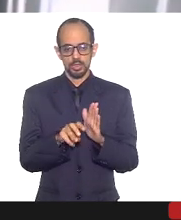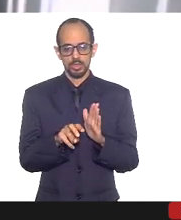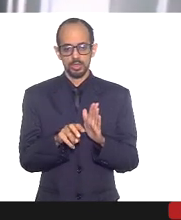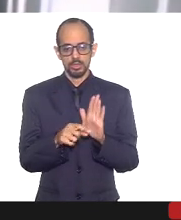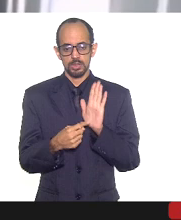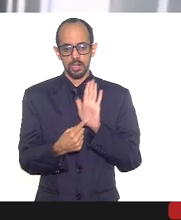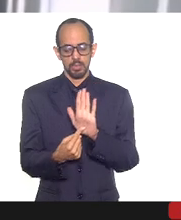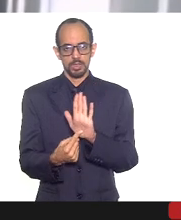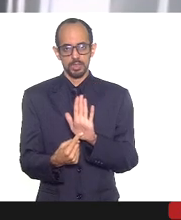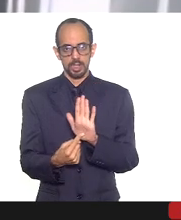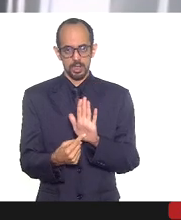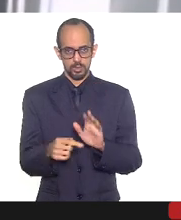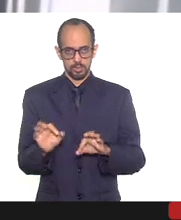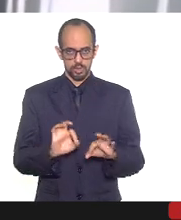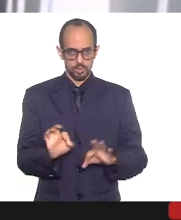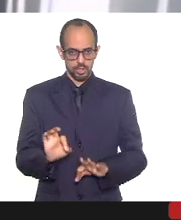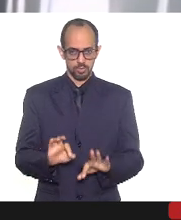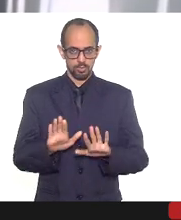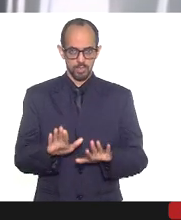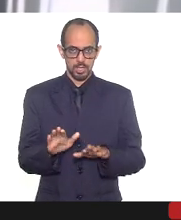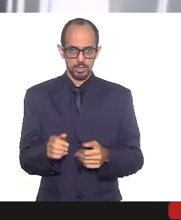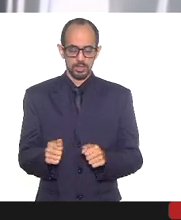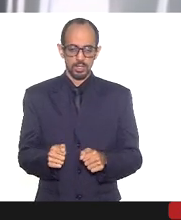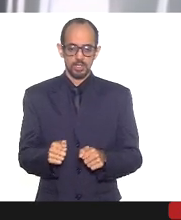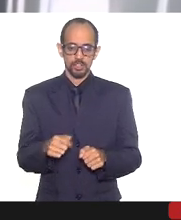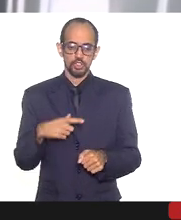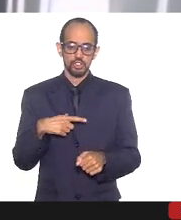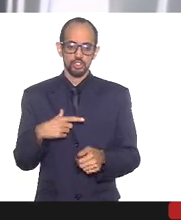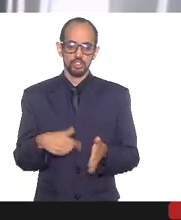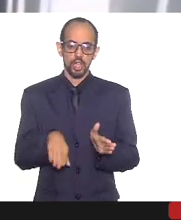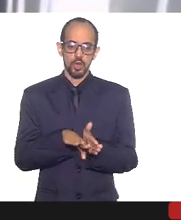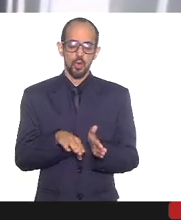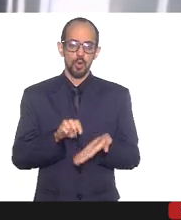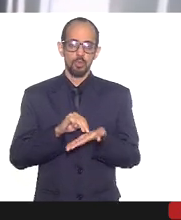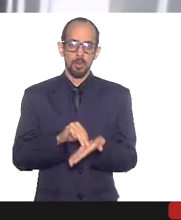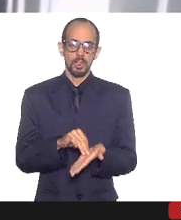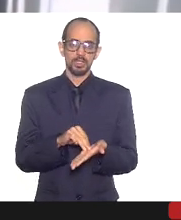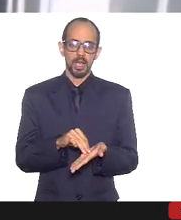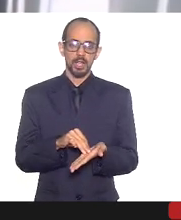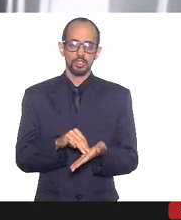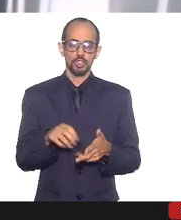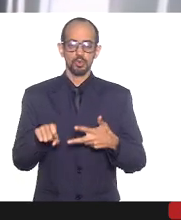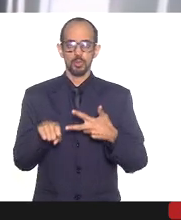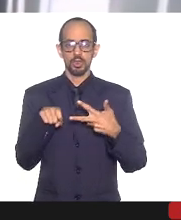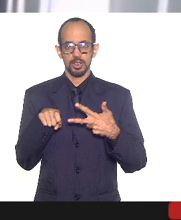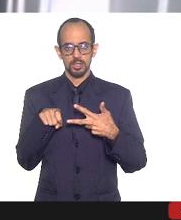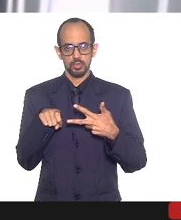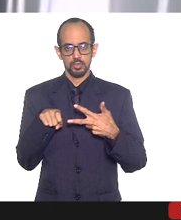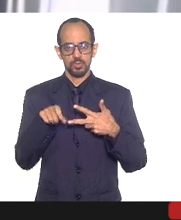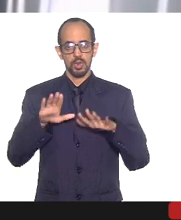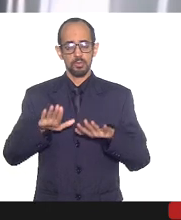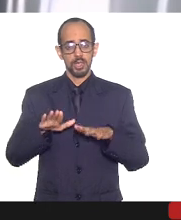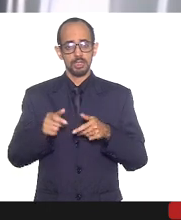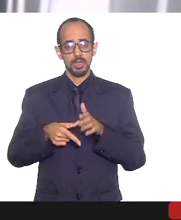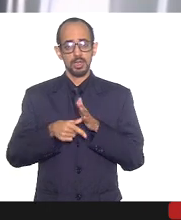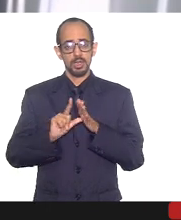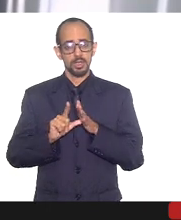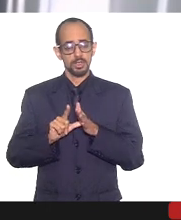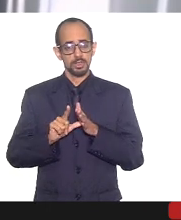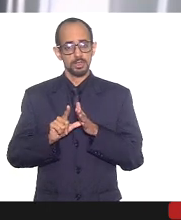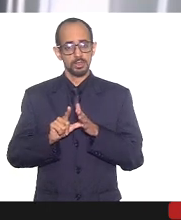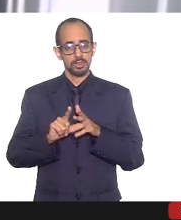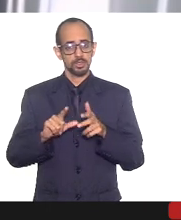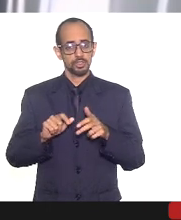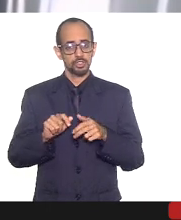projeto, mas ele chegou na Assembleia com uma mensagem do Poder Executivo. Consequentemente, deve ter passado, antes de adentrar o Parlamento, deve